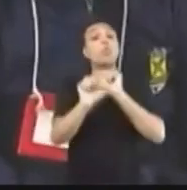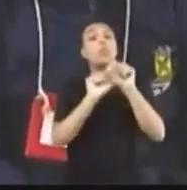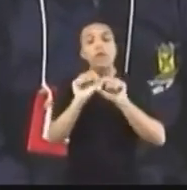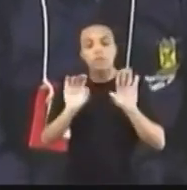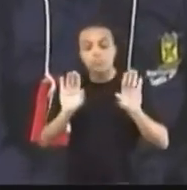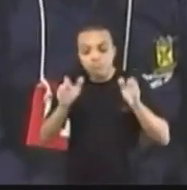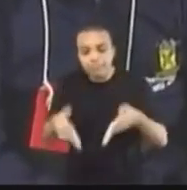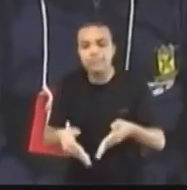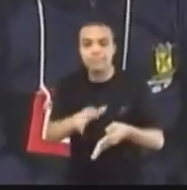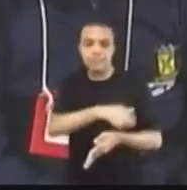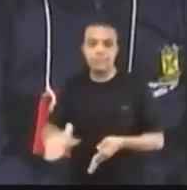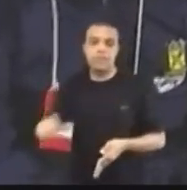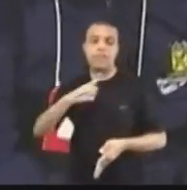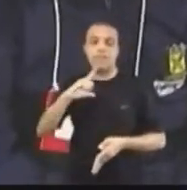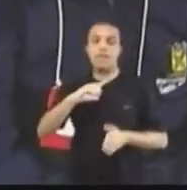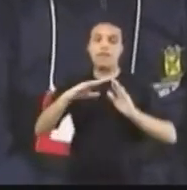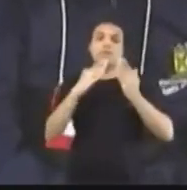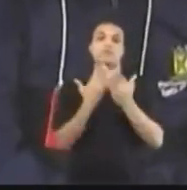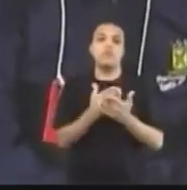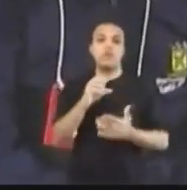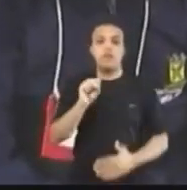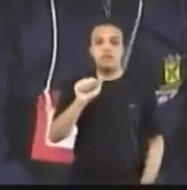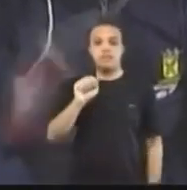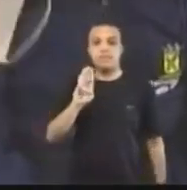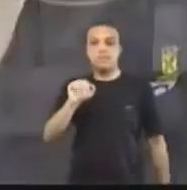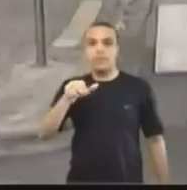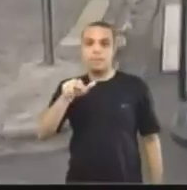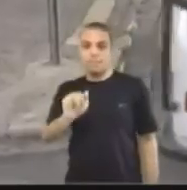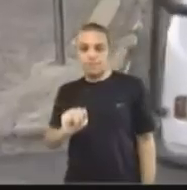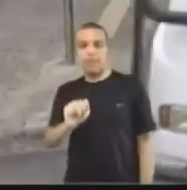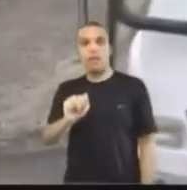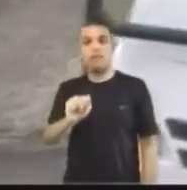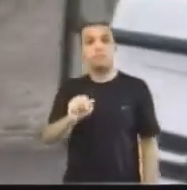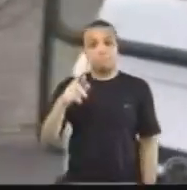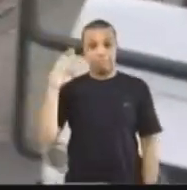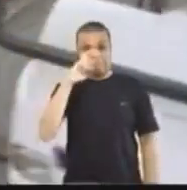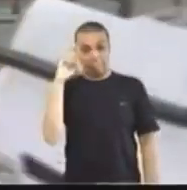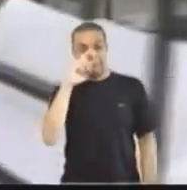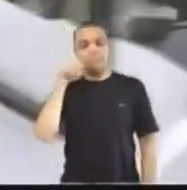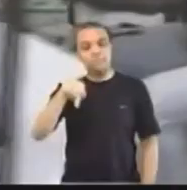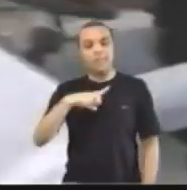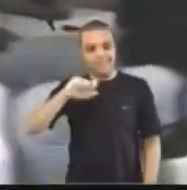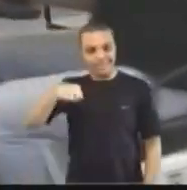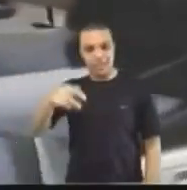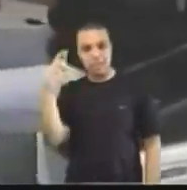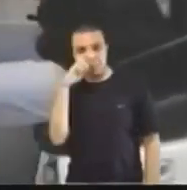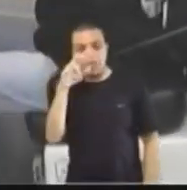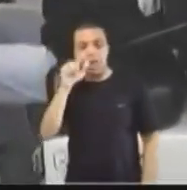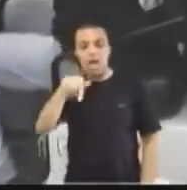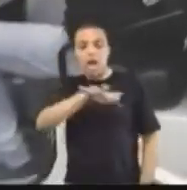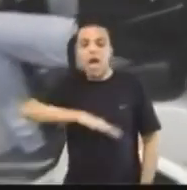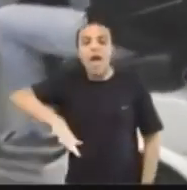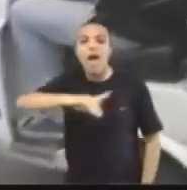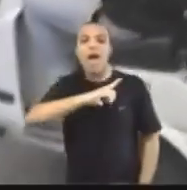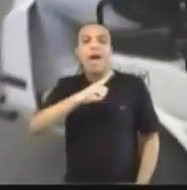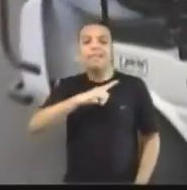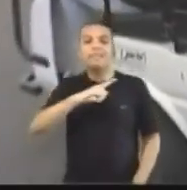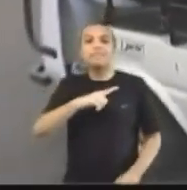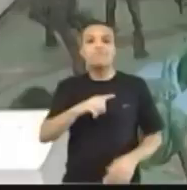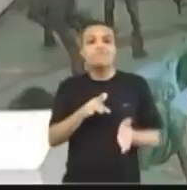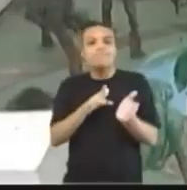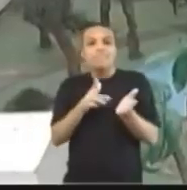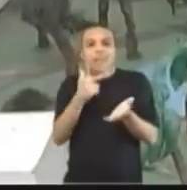Sabina Escola Parque do conhecimento a escola pública de trânsito é um espaço cenográfico de 2.900 m